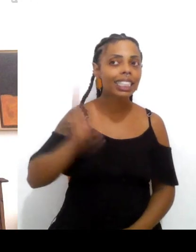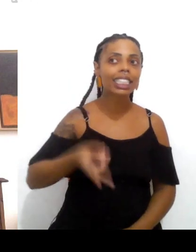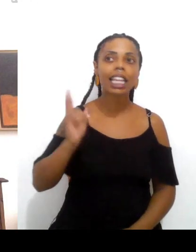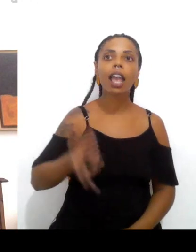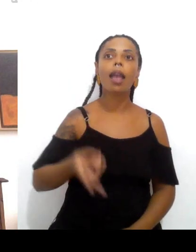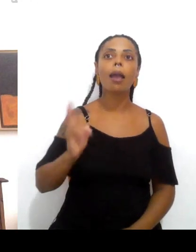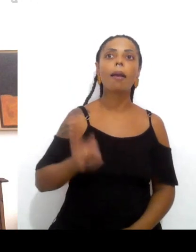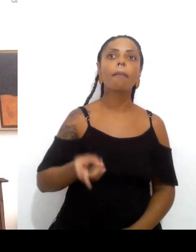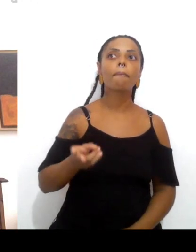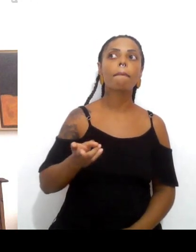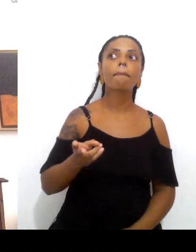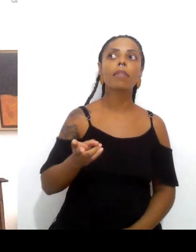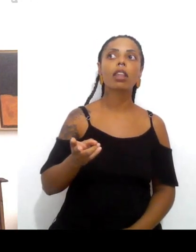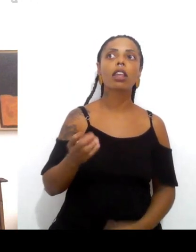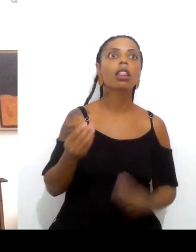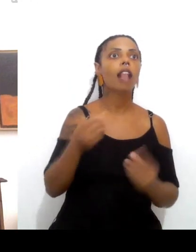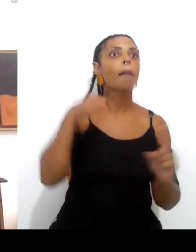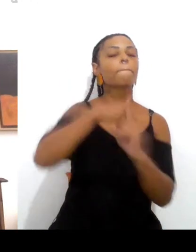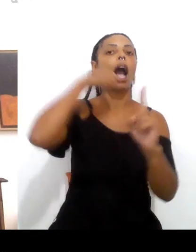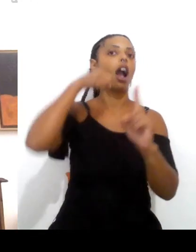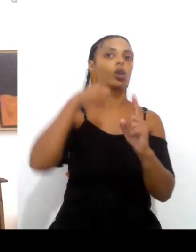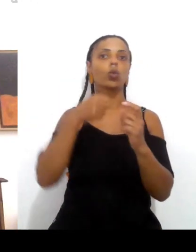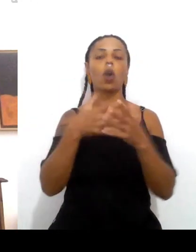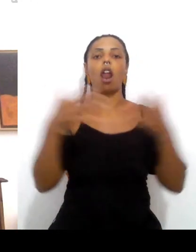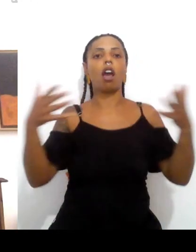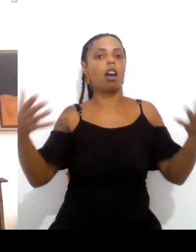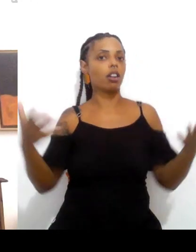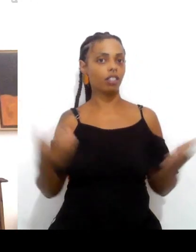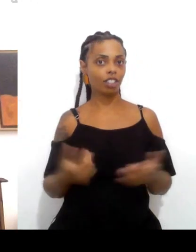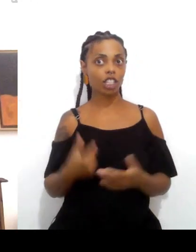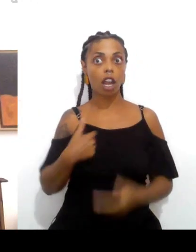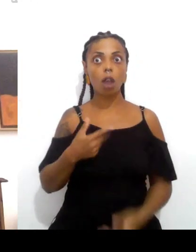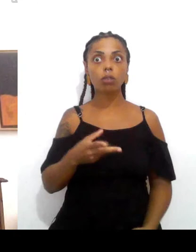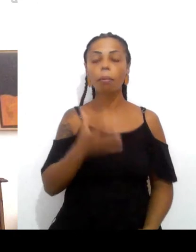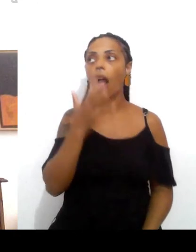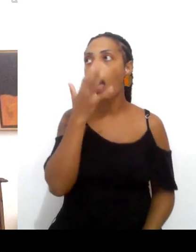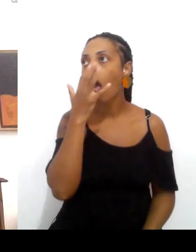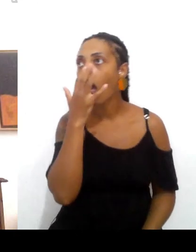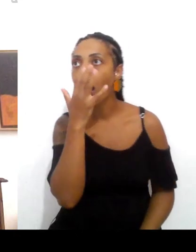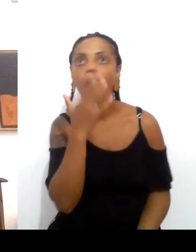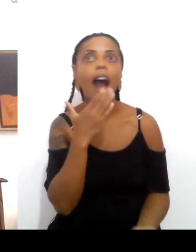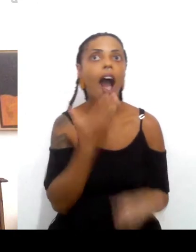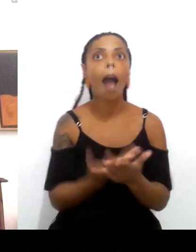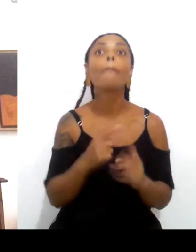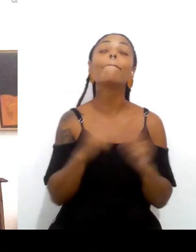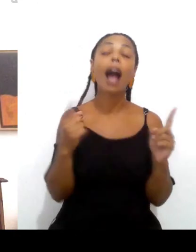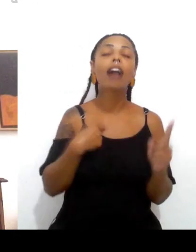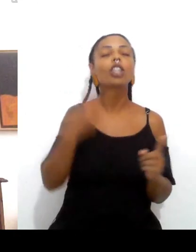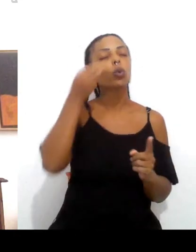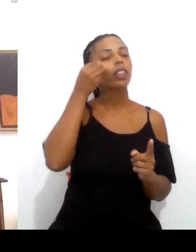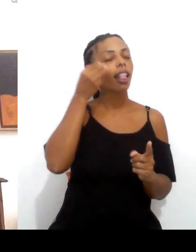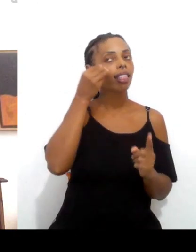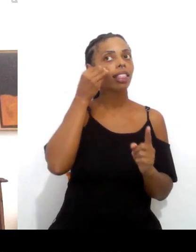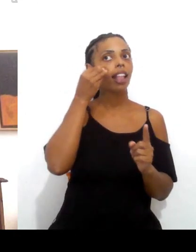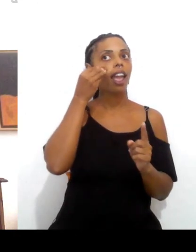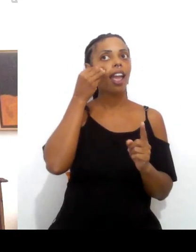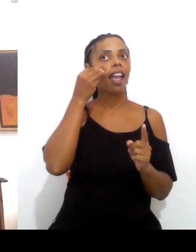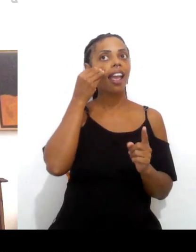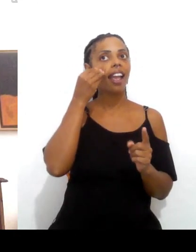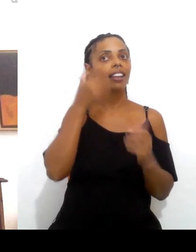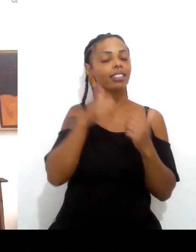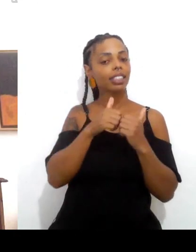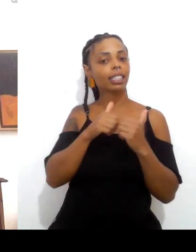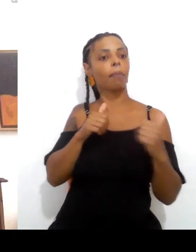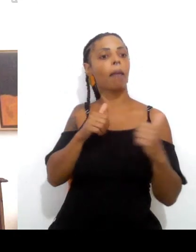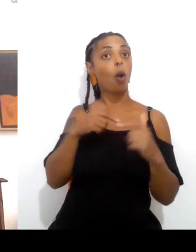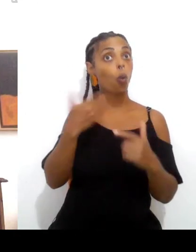um impacto muito grande eu ficava encantado com ele mas eu tentei separar isso quando eu recebi o comissionamento para